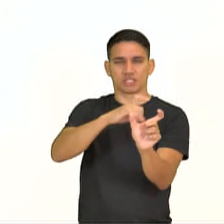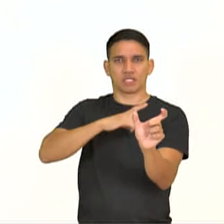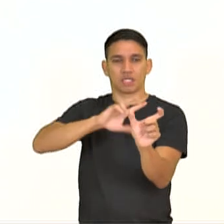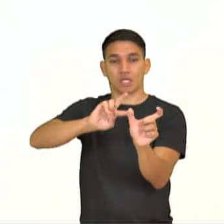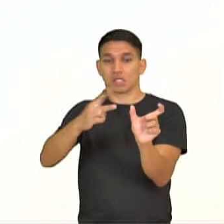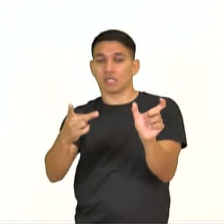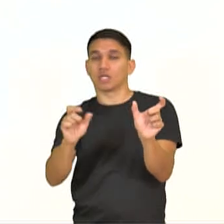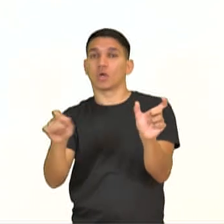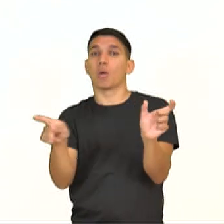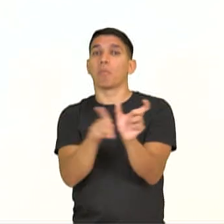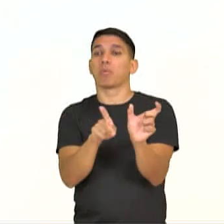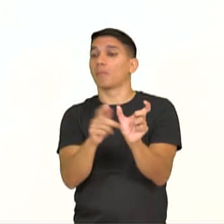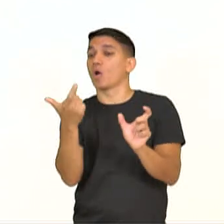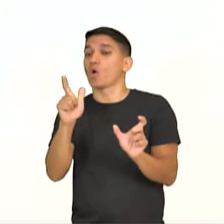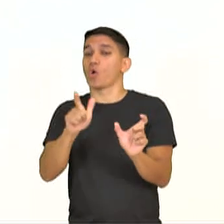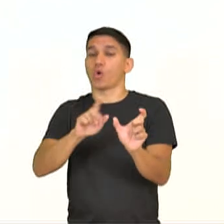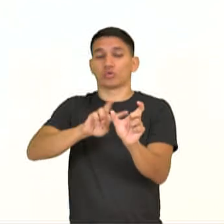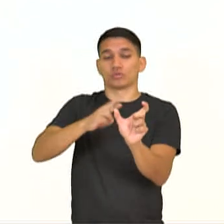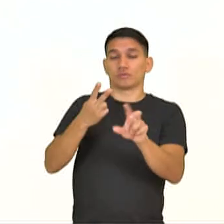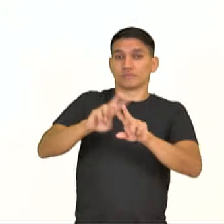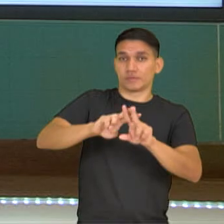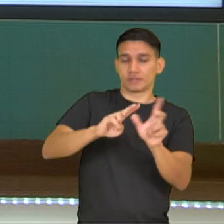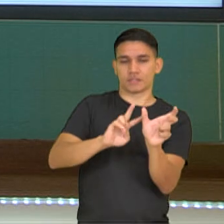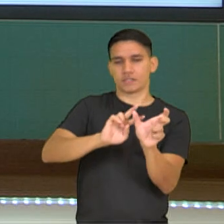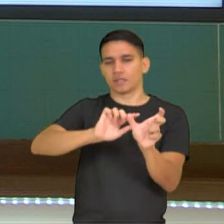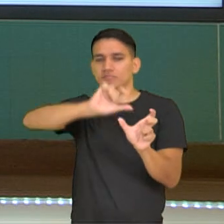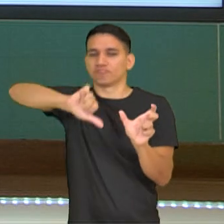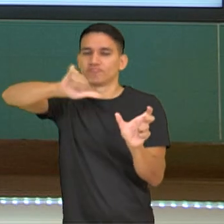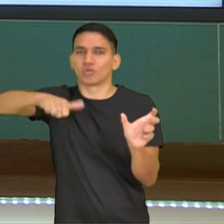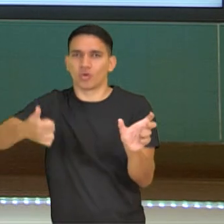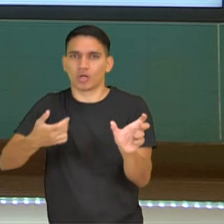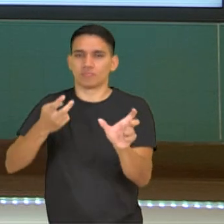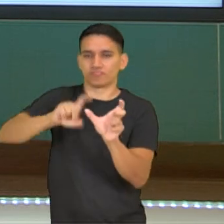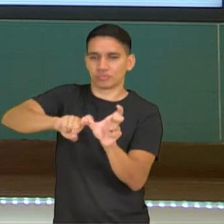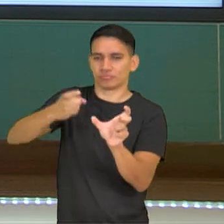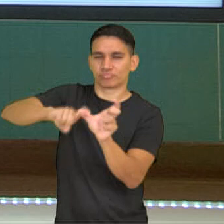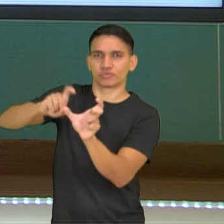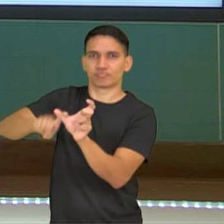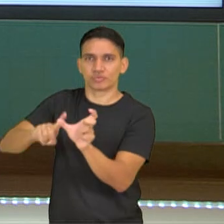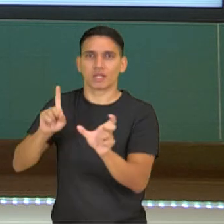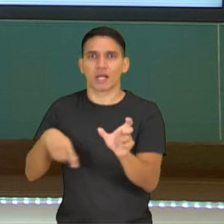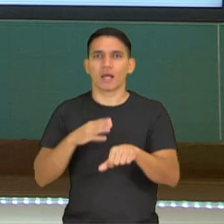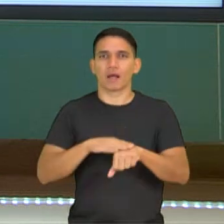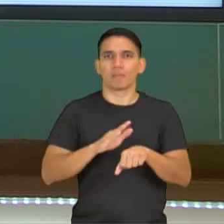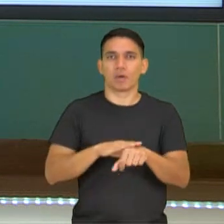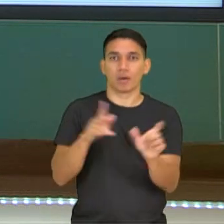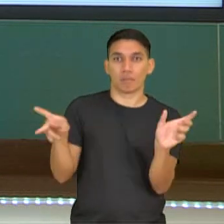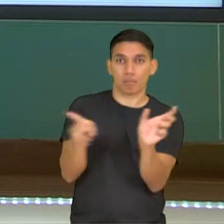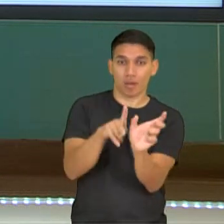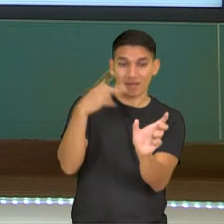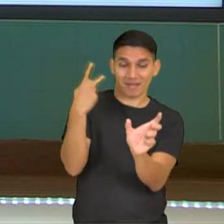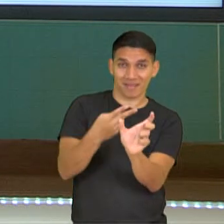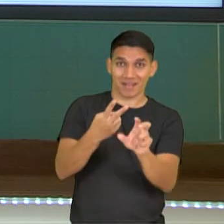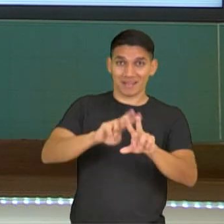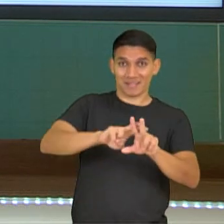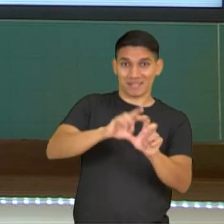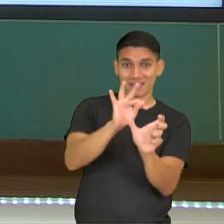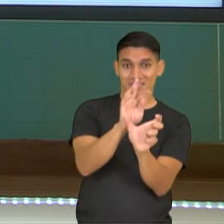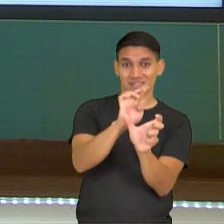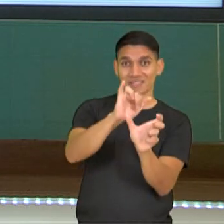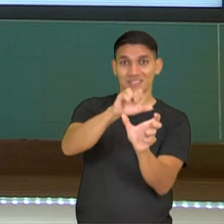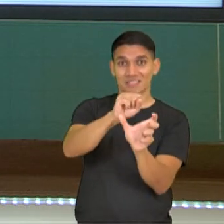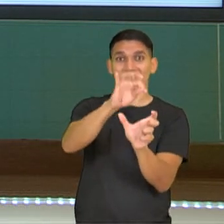palavras formadas a partir de outros radicais, né? Tristeza, tristemente. A partir, então, desse radical triste, a gente forma